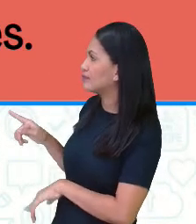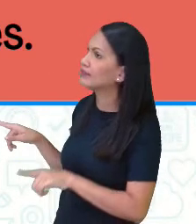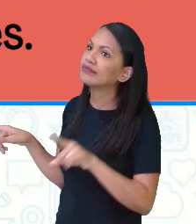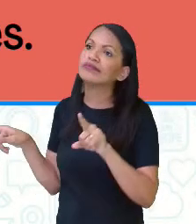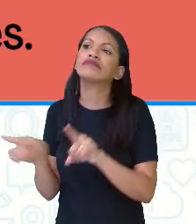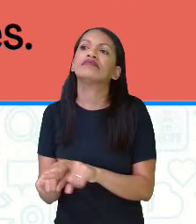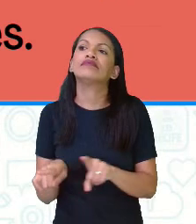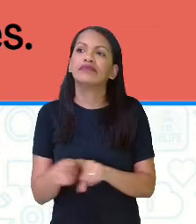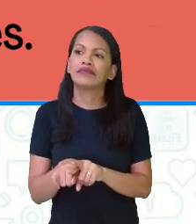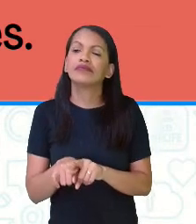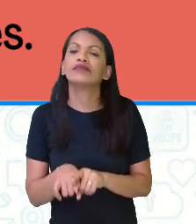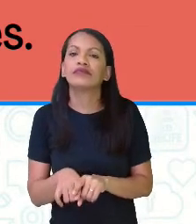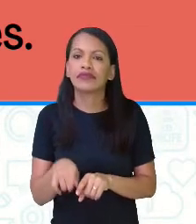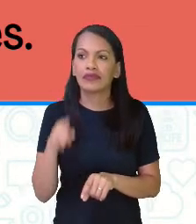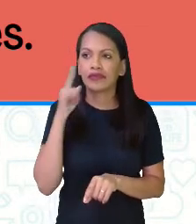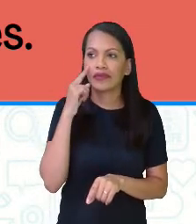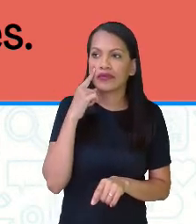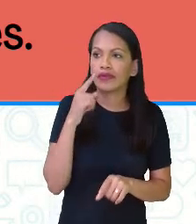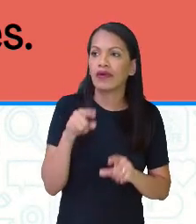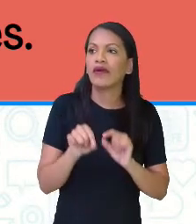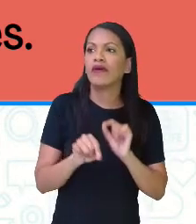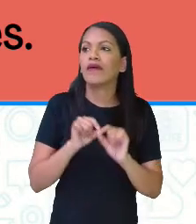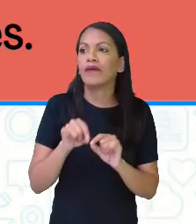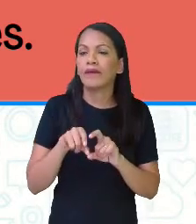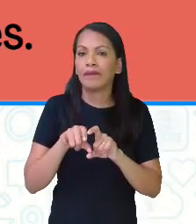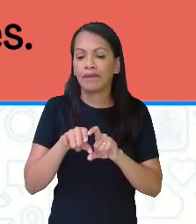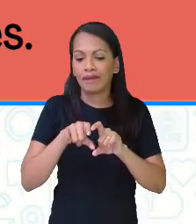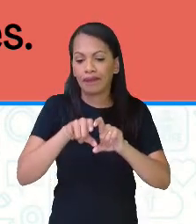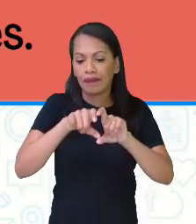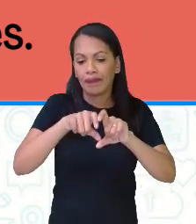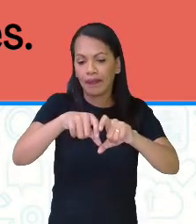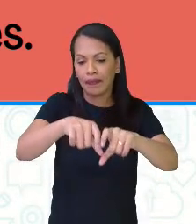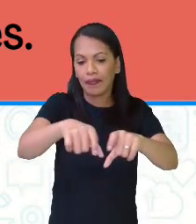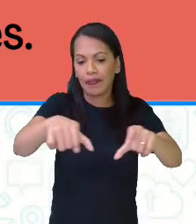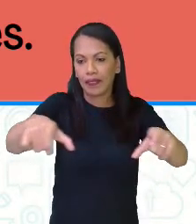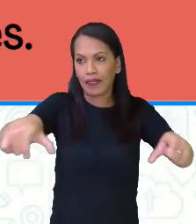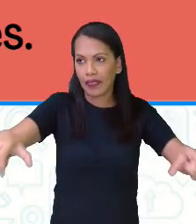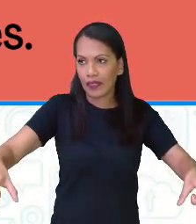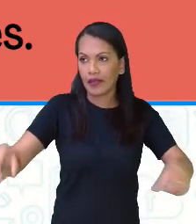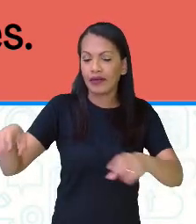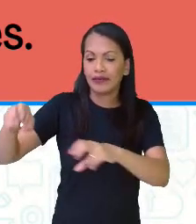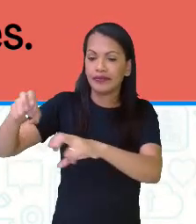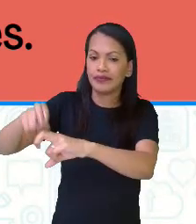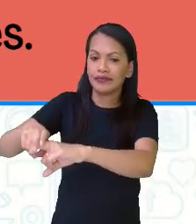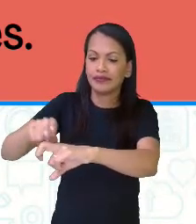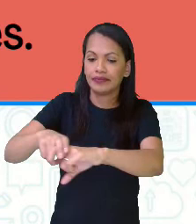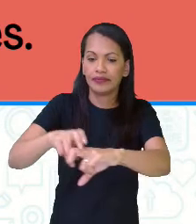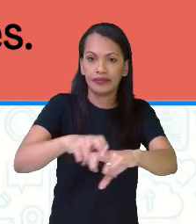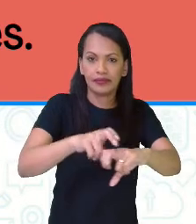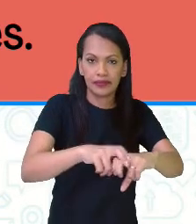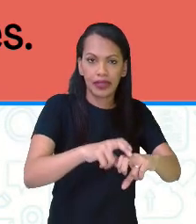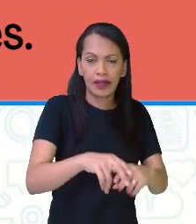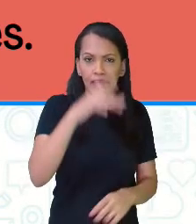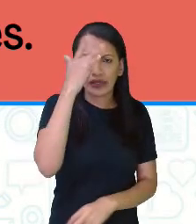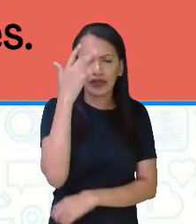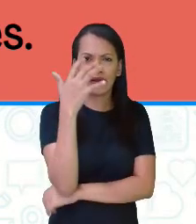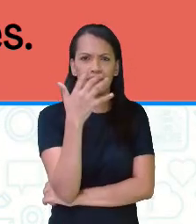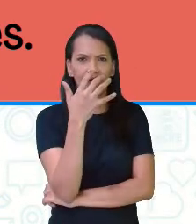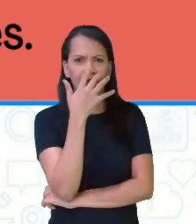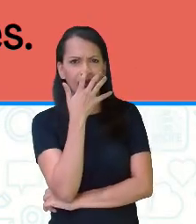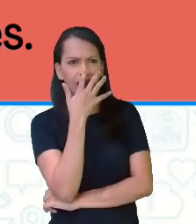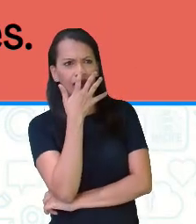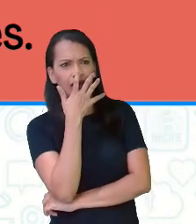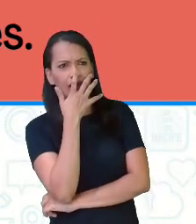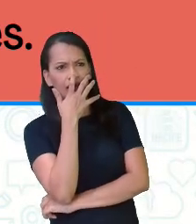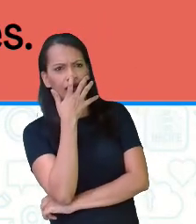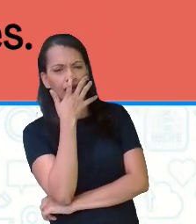a gente tem o palco e tem a plateia, que é a parte do pavimento de um teatro onde ficam sentados os espectadores. Tu sabe aquelas poltroninhas